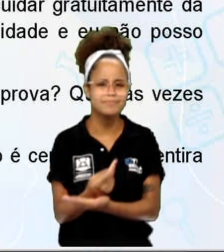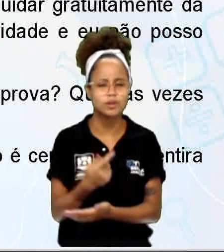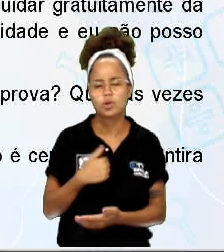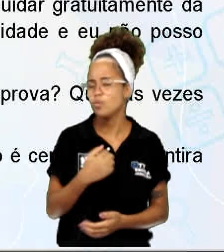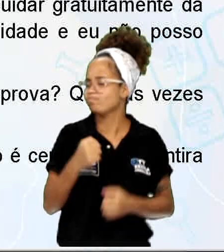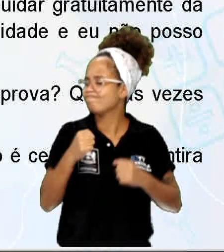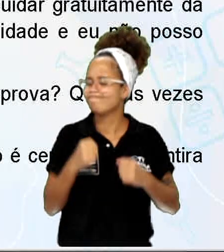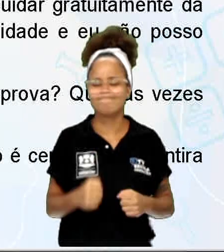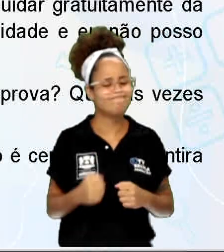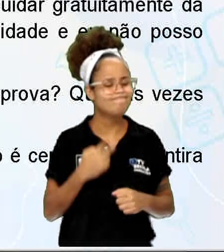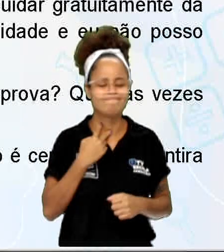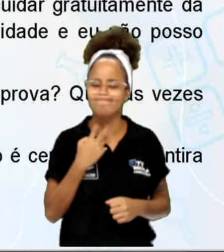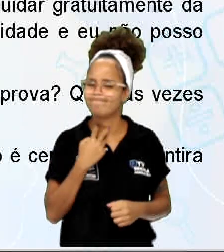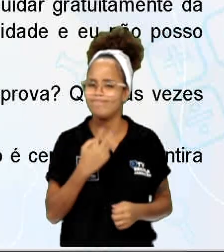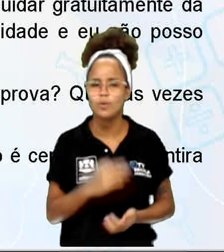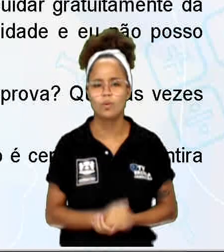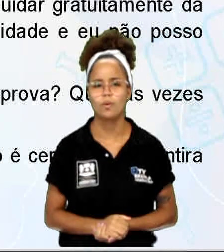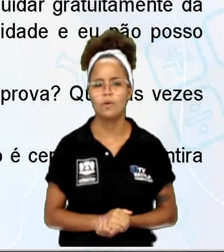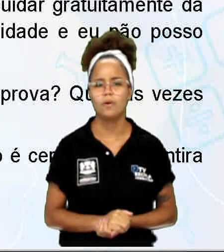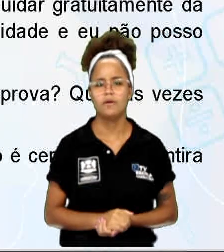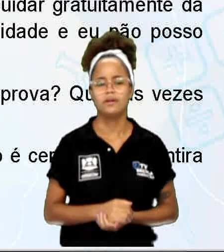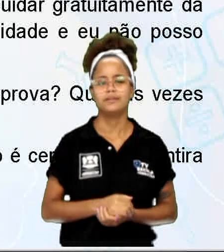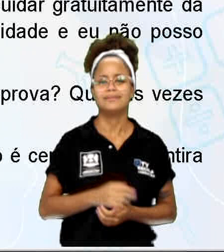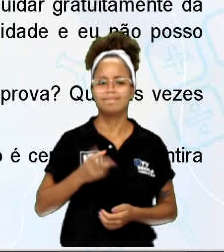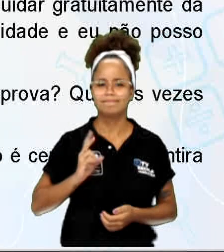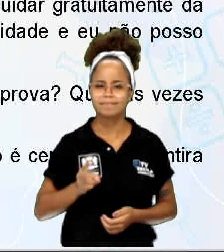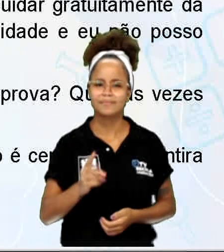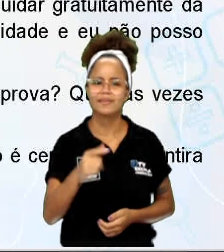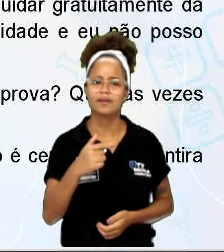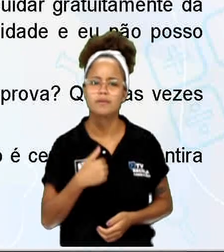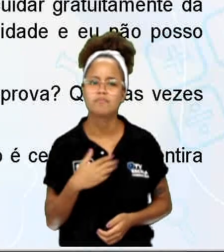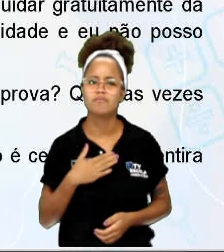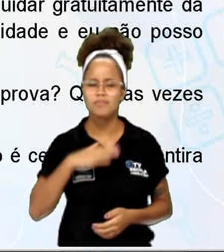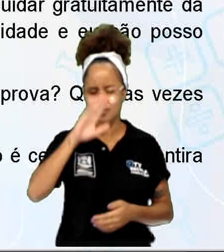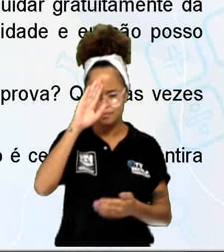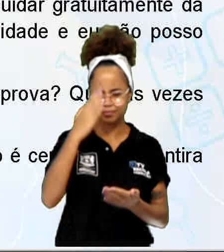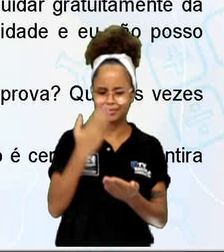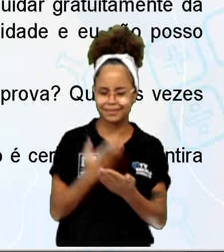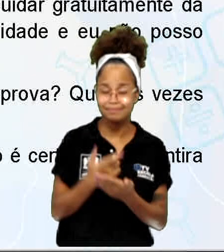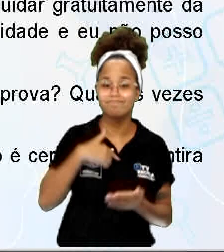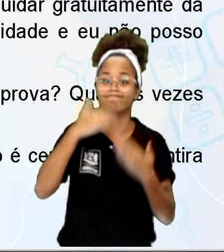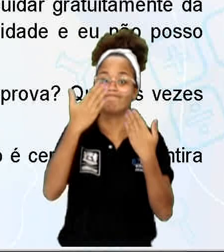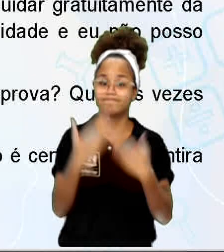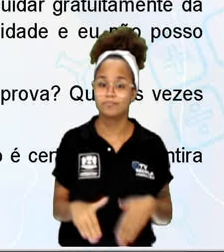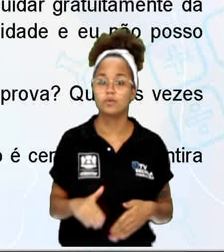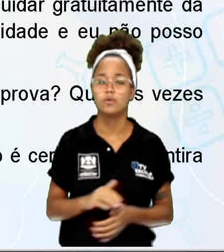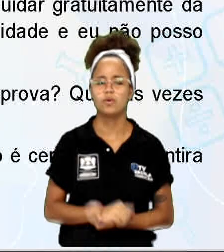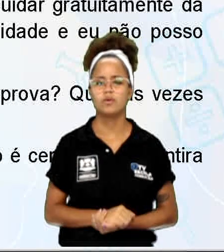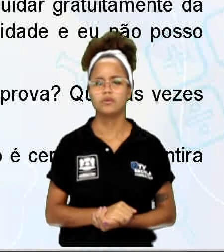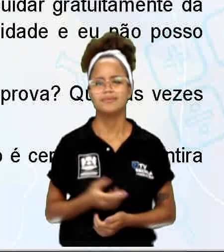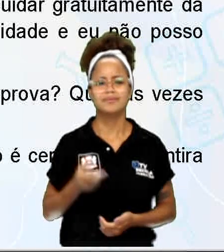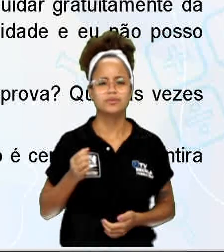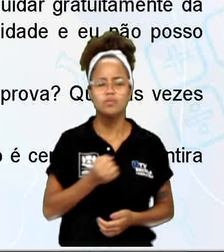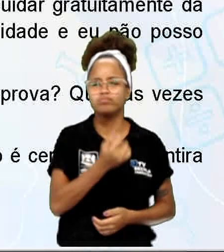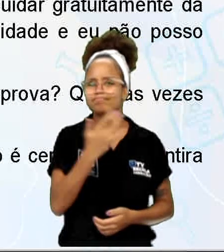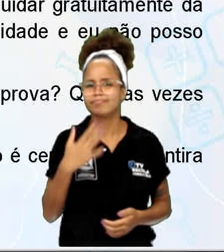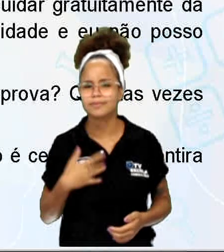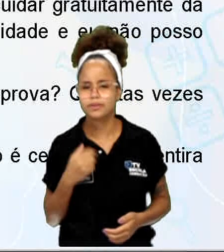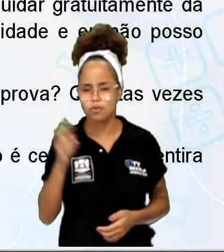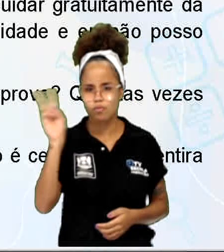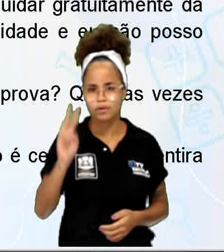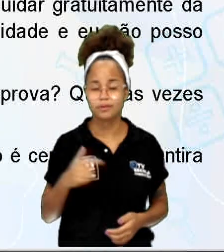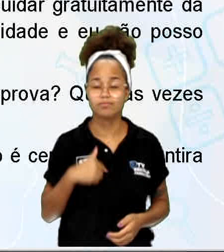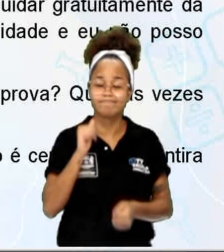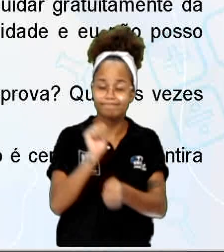mais. Quantas vezes, meu amigo, meu rapaz, minha confiança vai ser posta à prova? Quantas vezes minha esperança vai esperar no